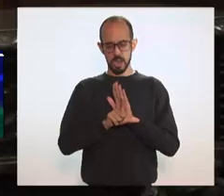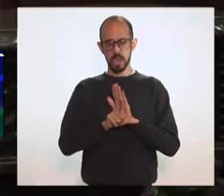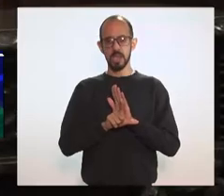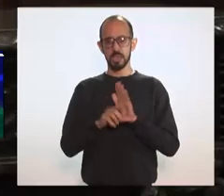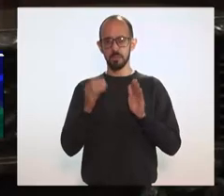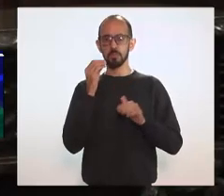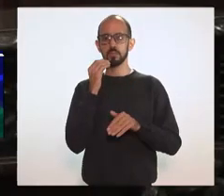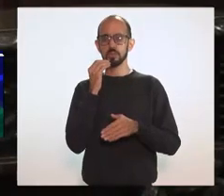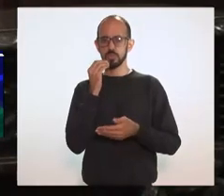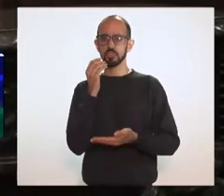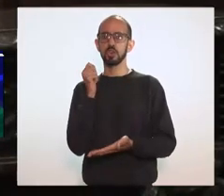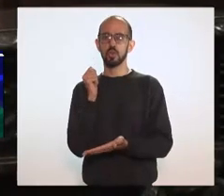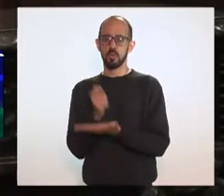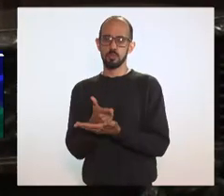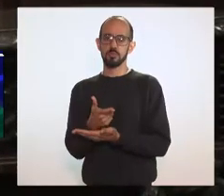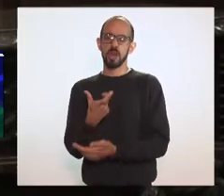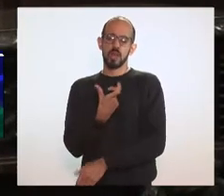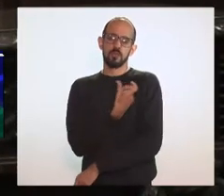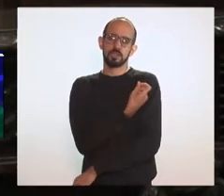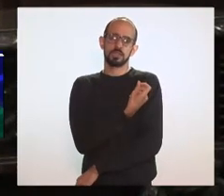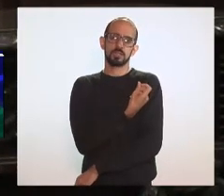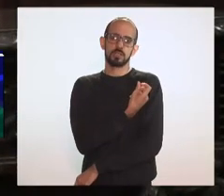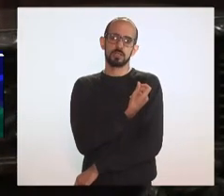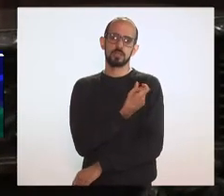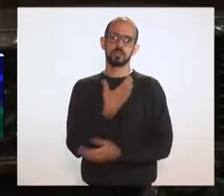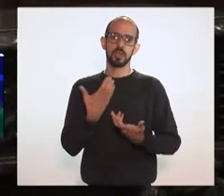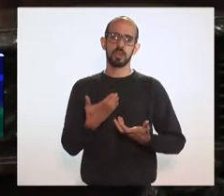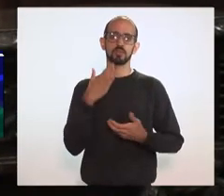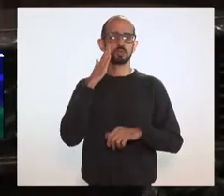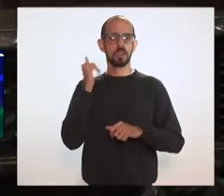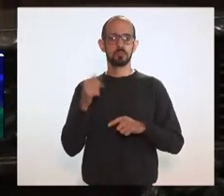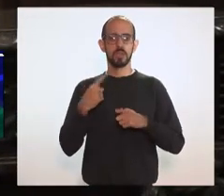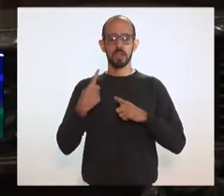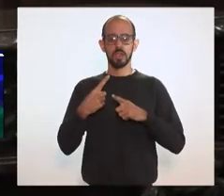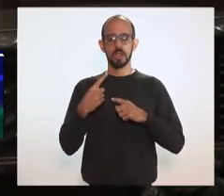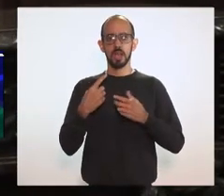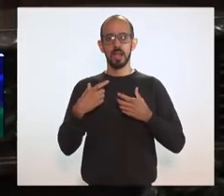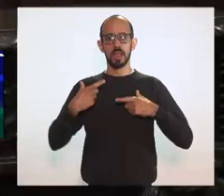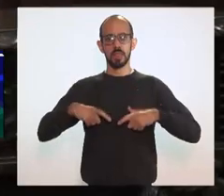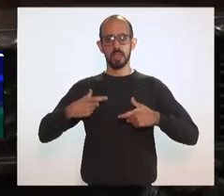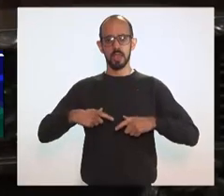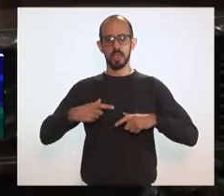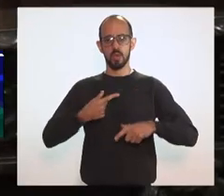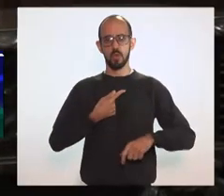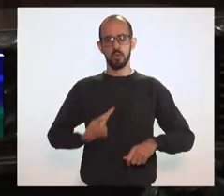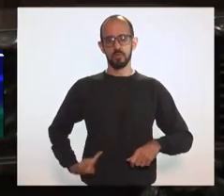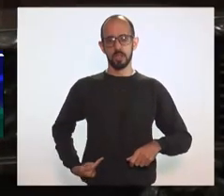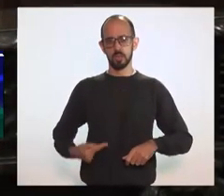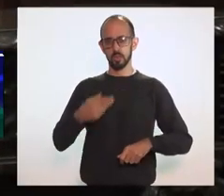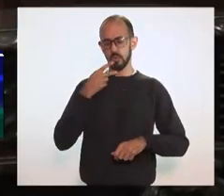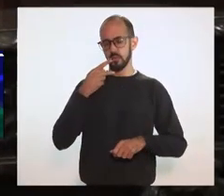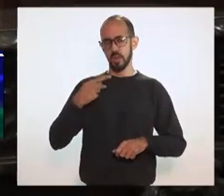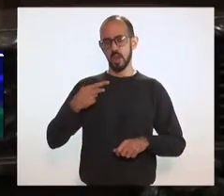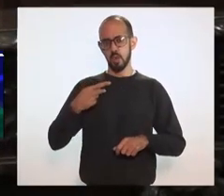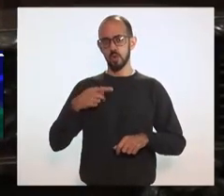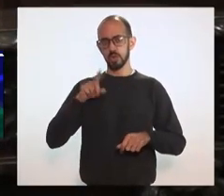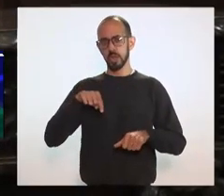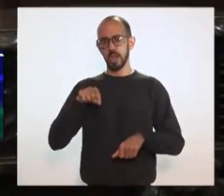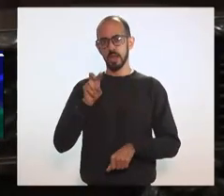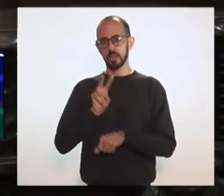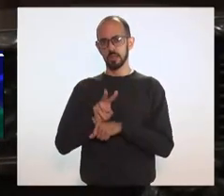a possibilidade de compras de vacina. Eu quero saber cadê o governador que se diz, sim, defensor